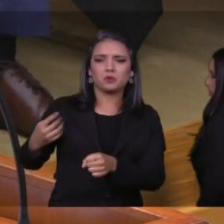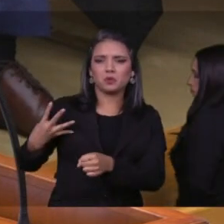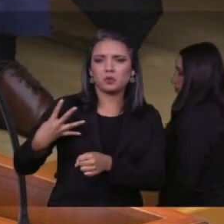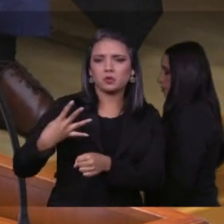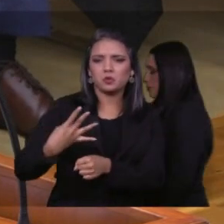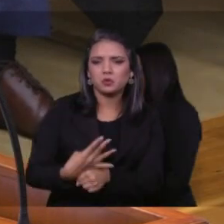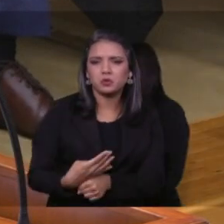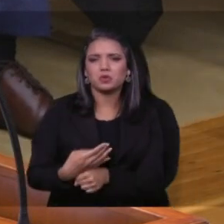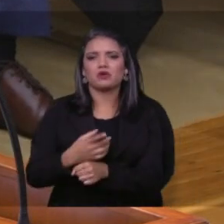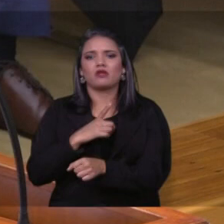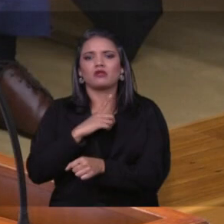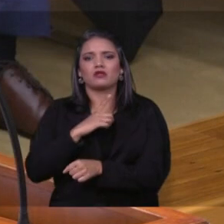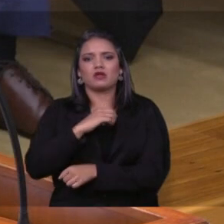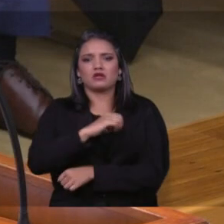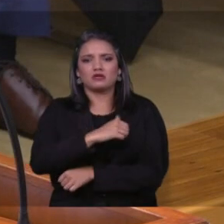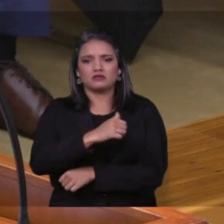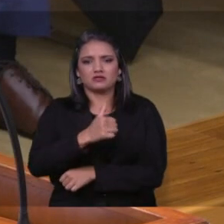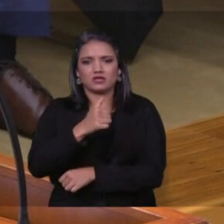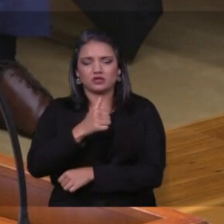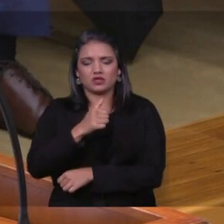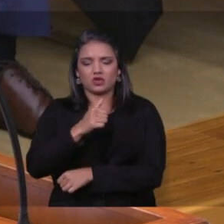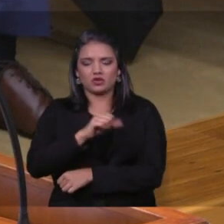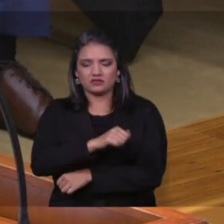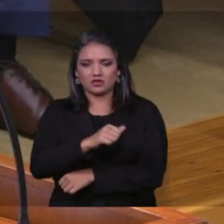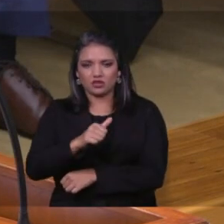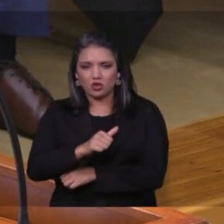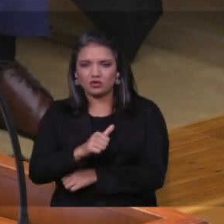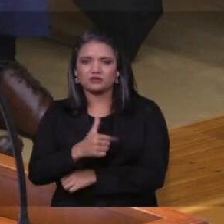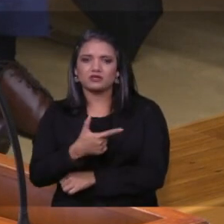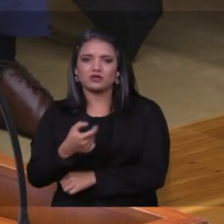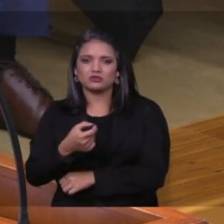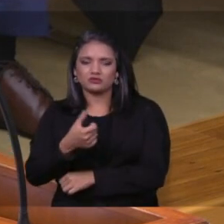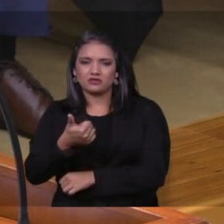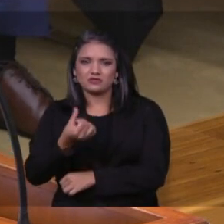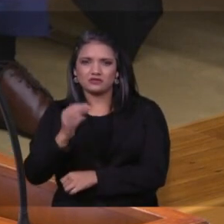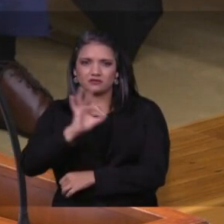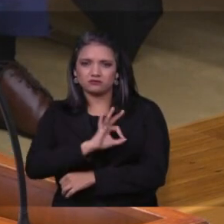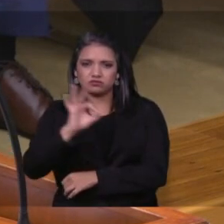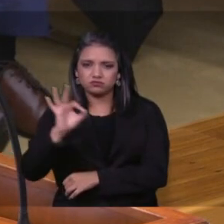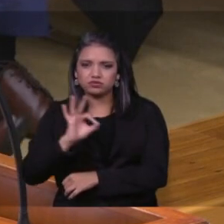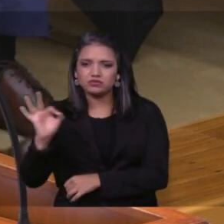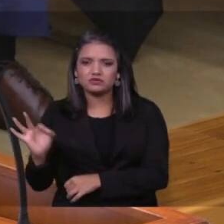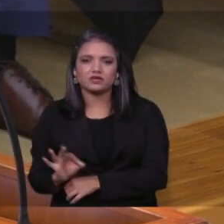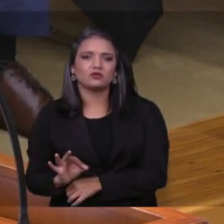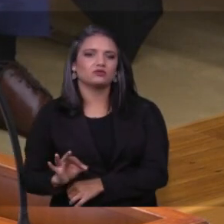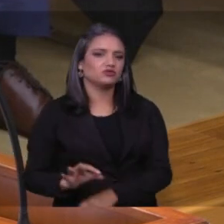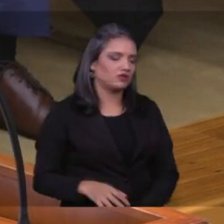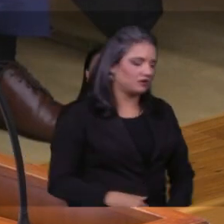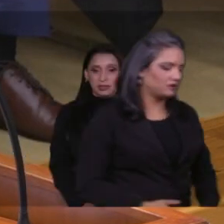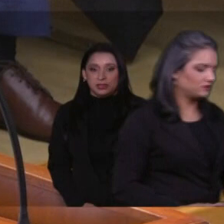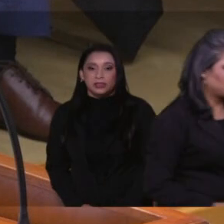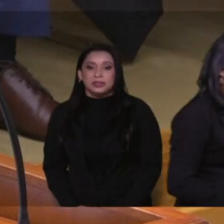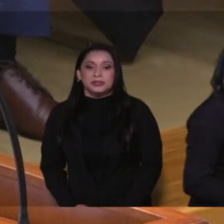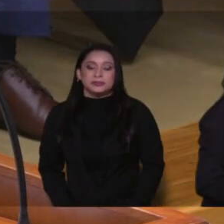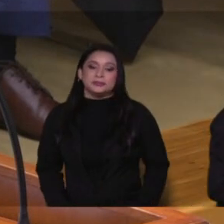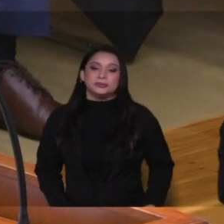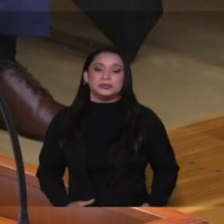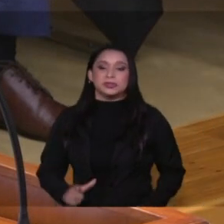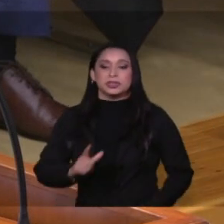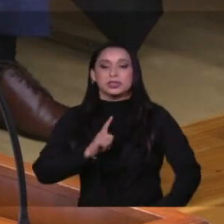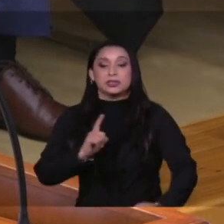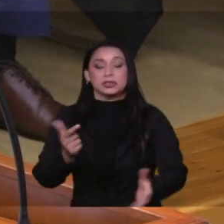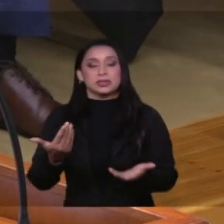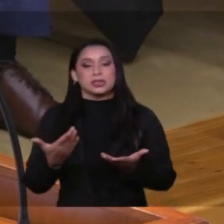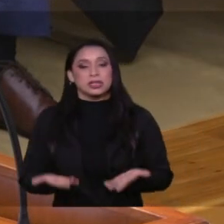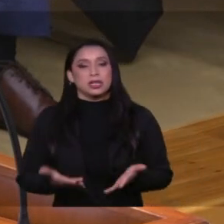percebe-se aumentos de 111% a 260% referentes a números de autos de infração, de embargos, de termos de apreensão, de